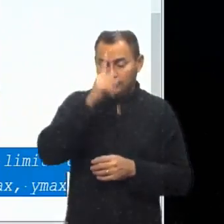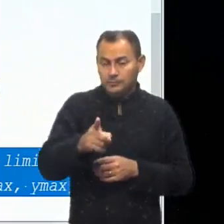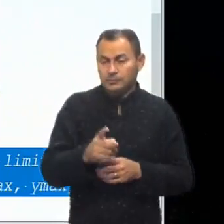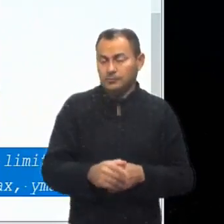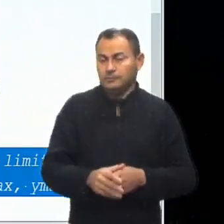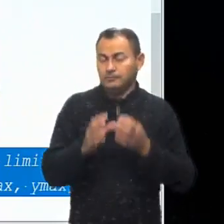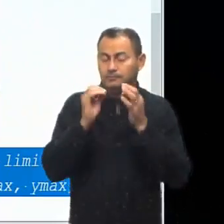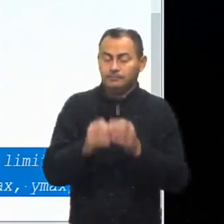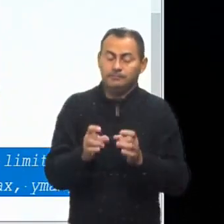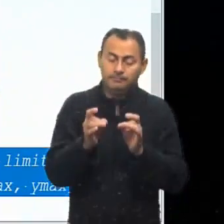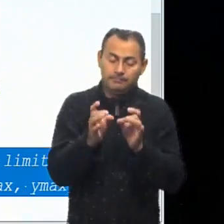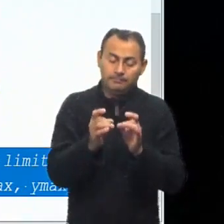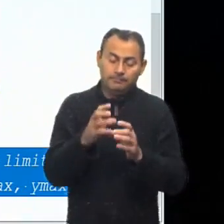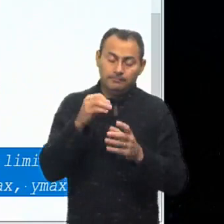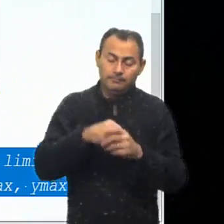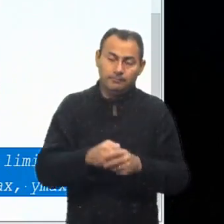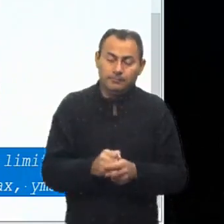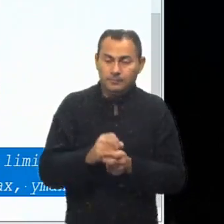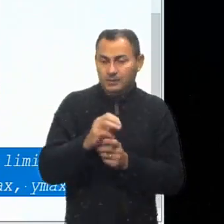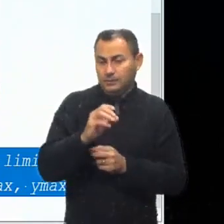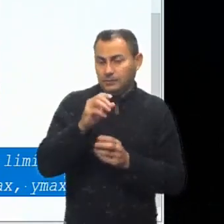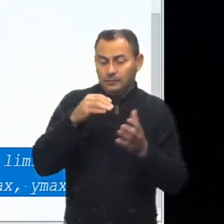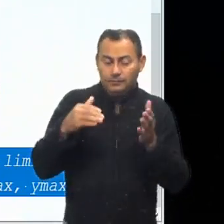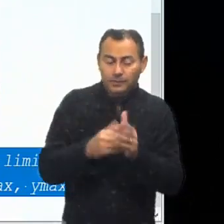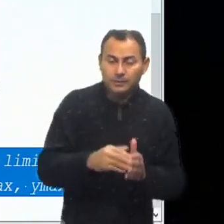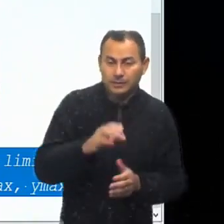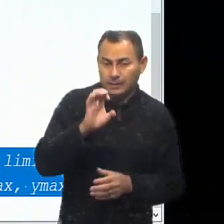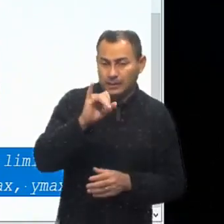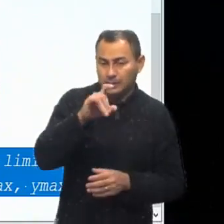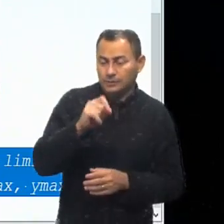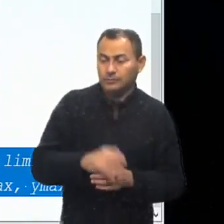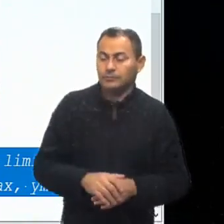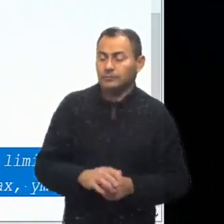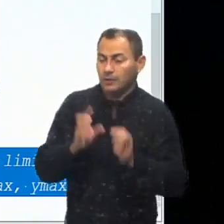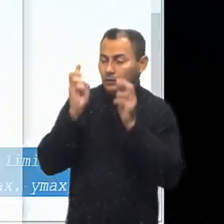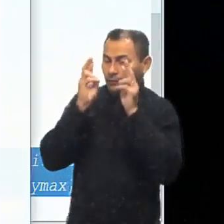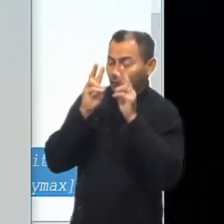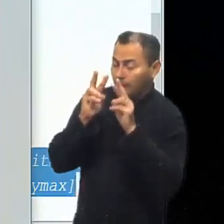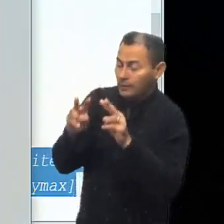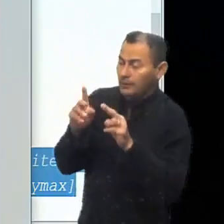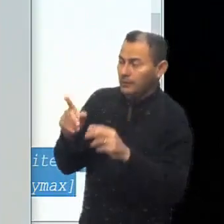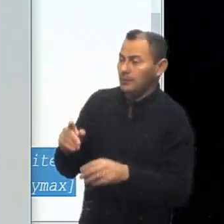elas setam o limite dos eixos. Aqui você pode ver